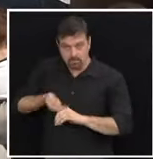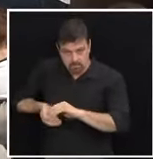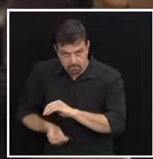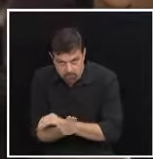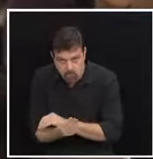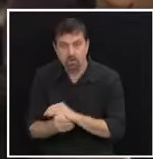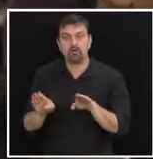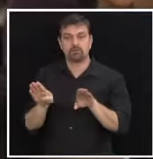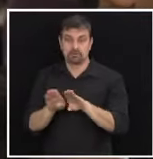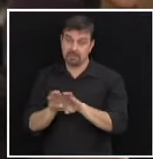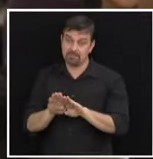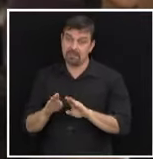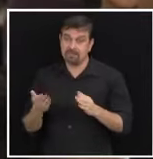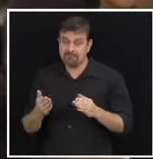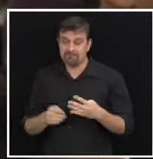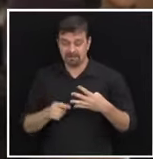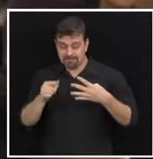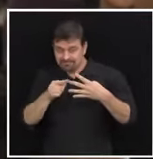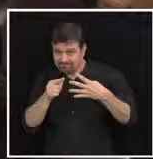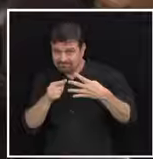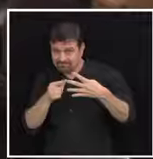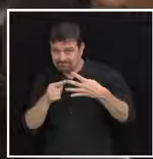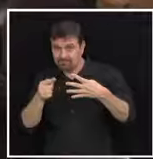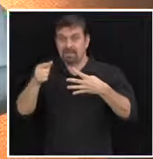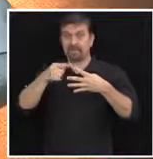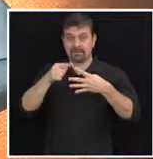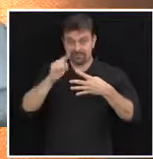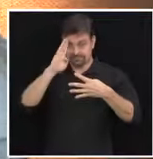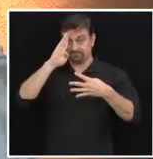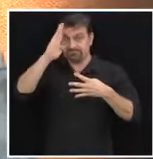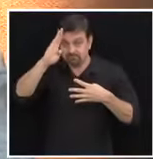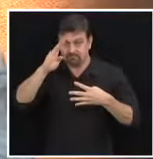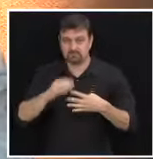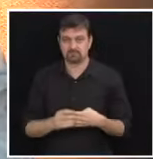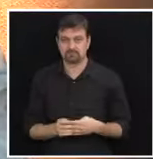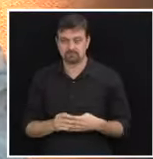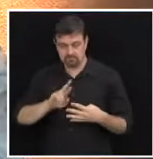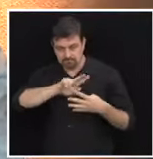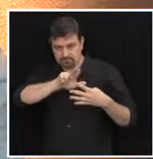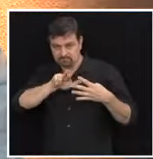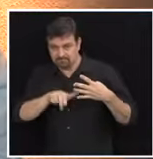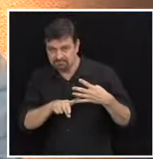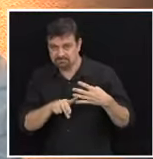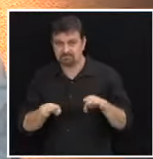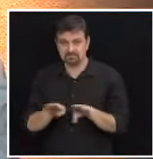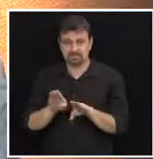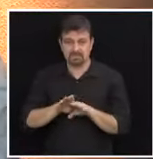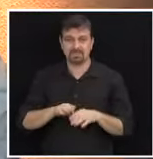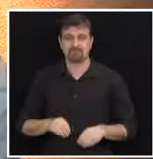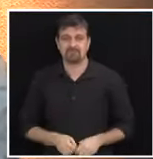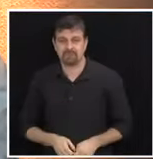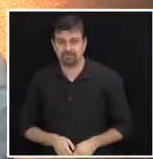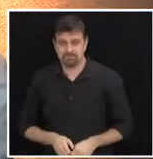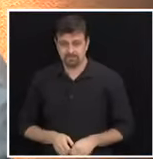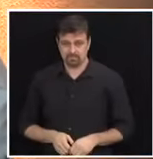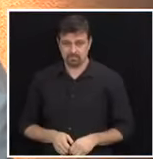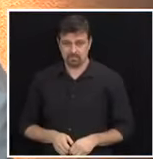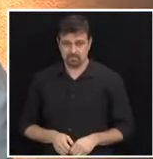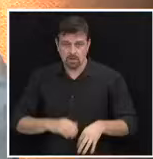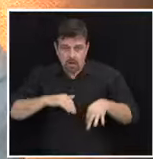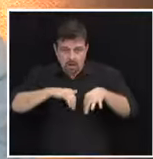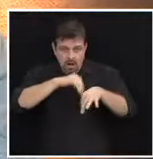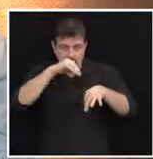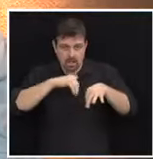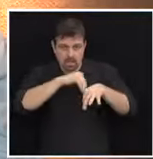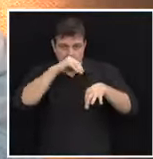Também tem, mas é um pouquinho menor do que aquela outra situação. E delas todas, a prática sexual